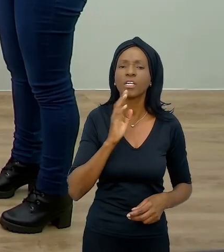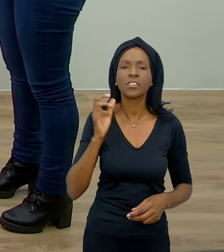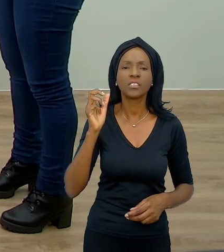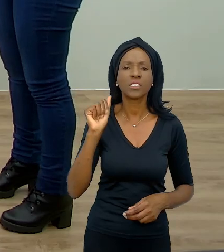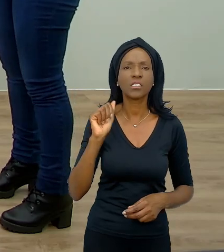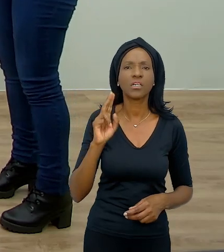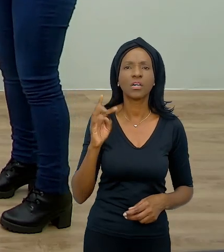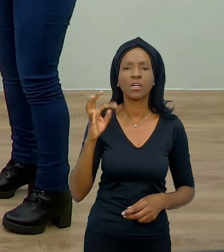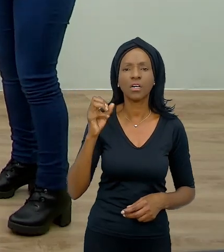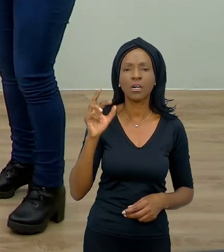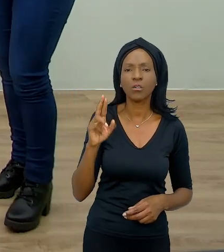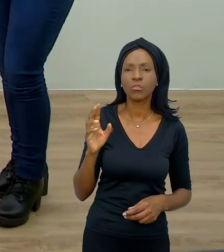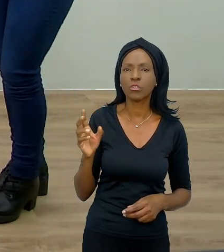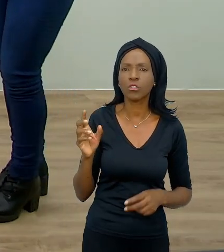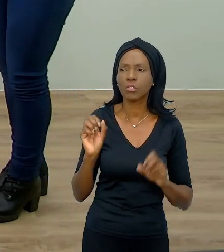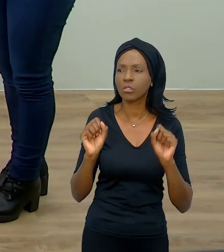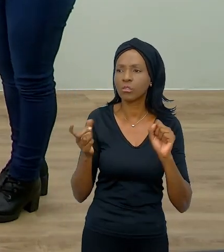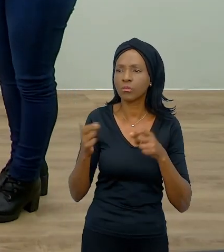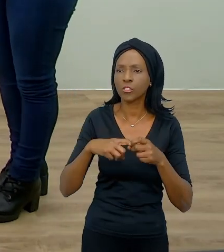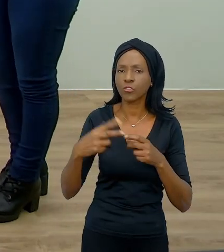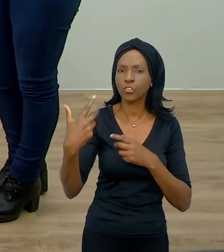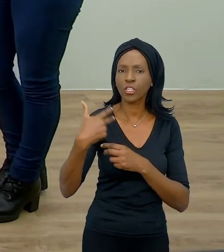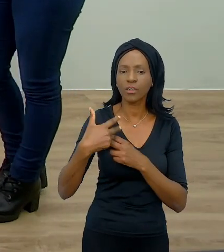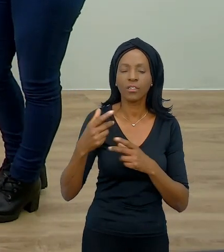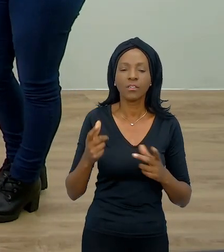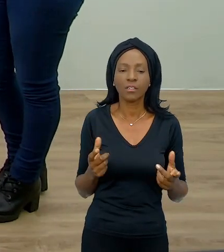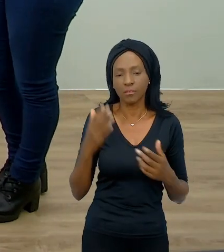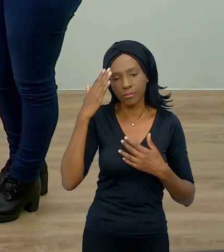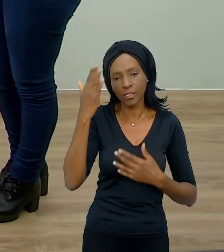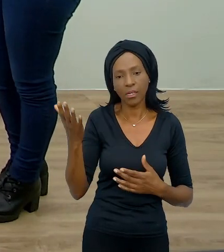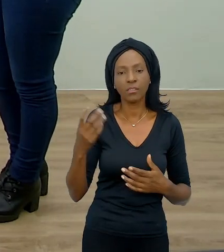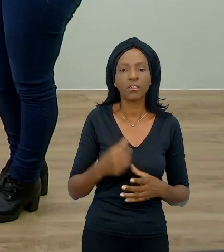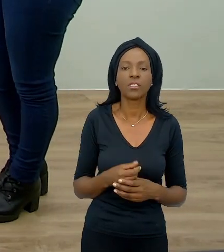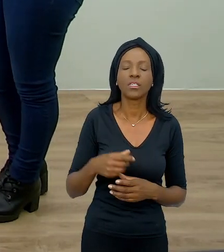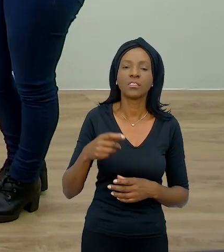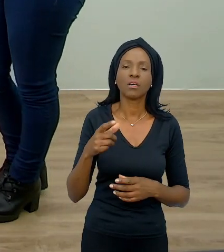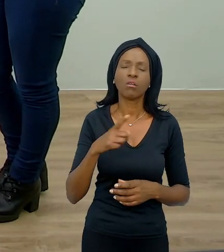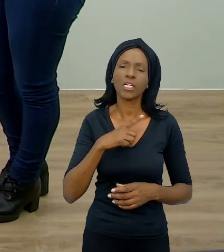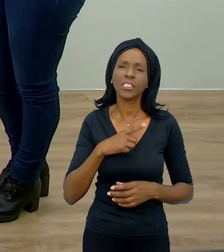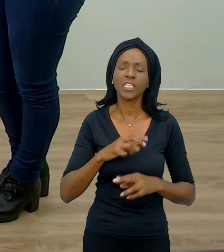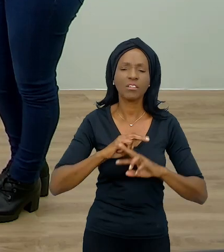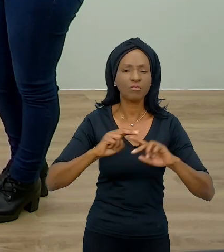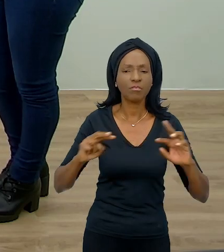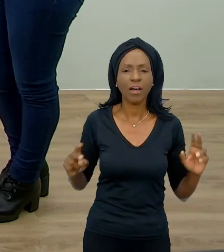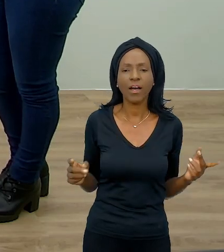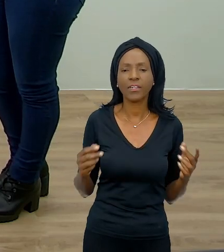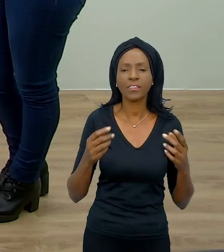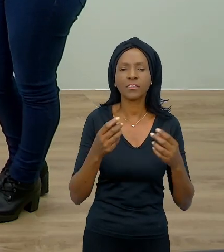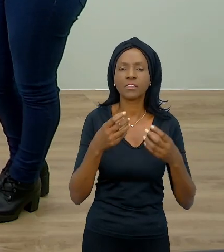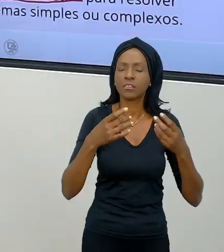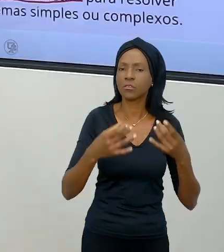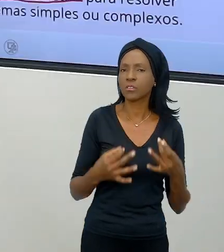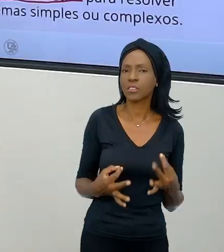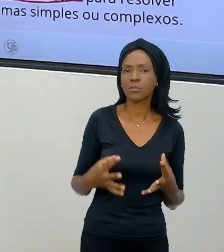pode voltar até, muito obrigado. Pierre Levy, por exemplo, ele tem várias publicações mencionando essa